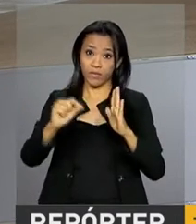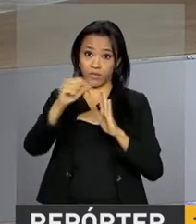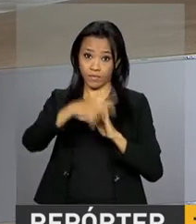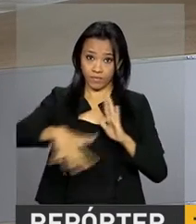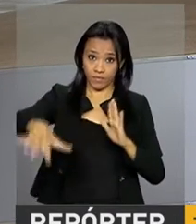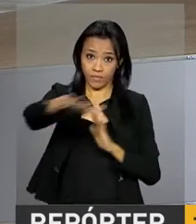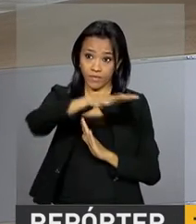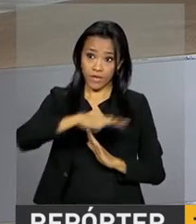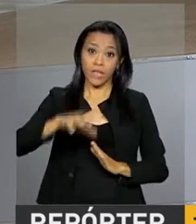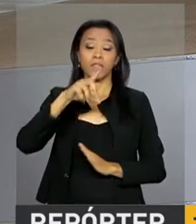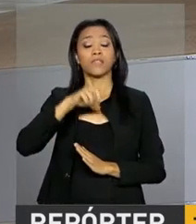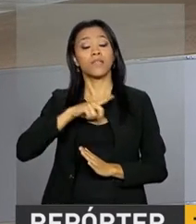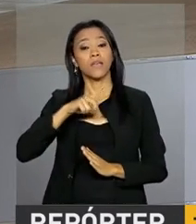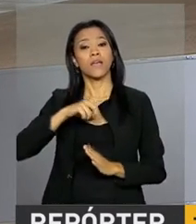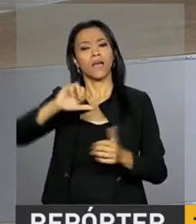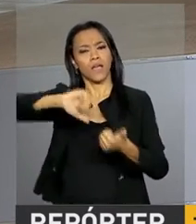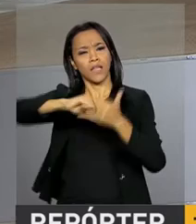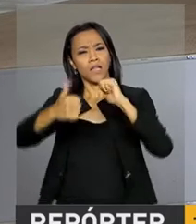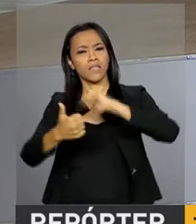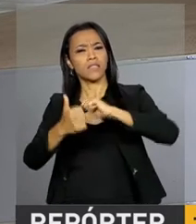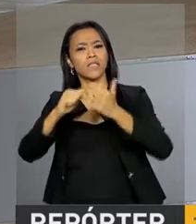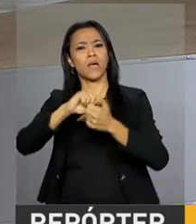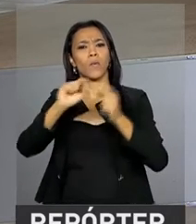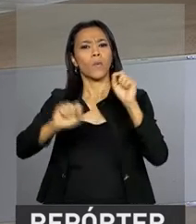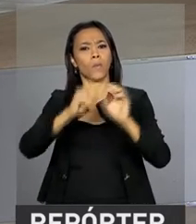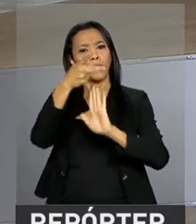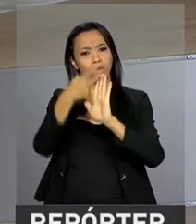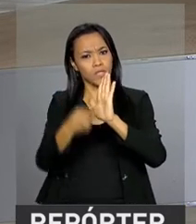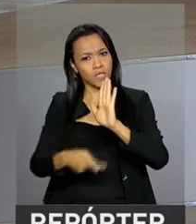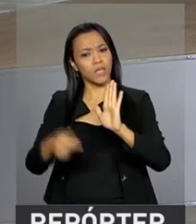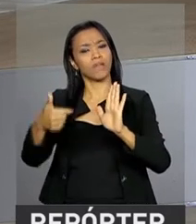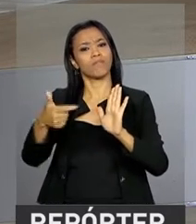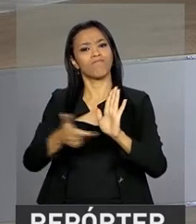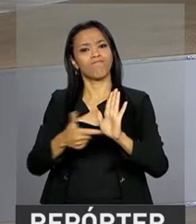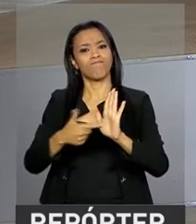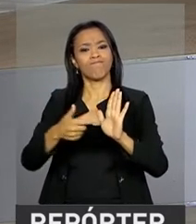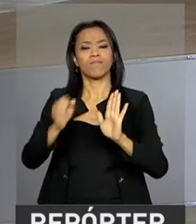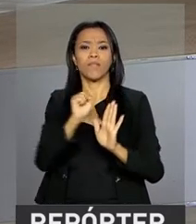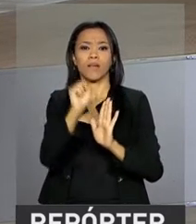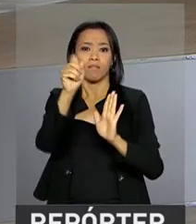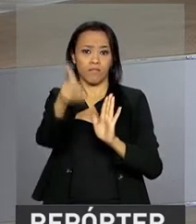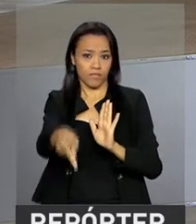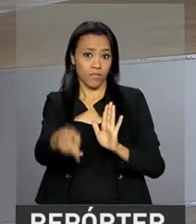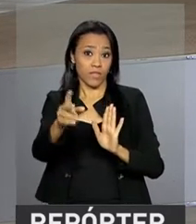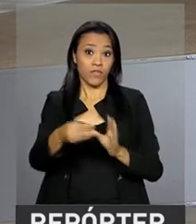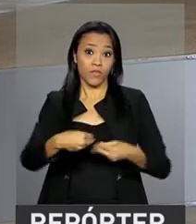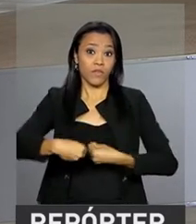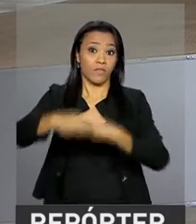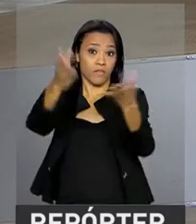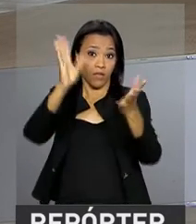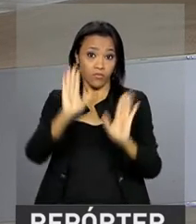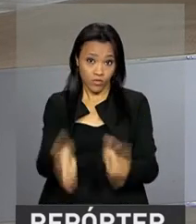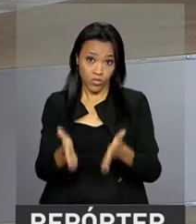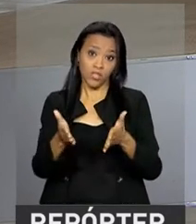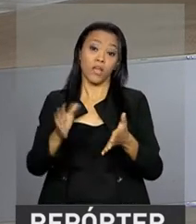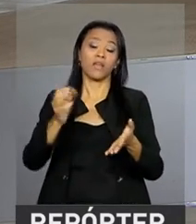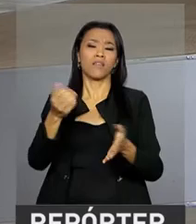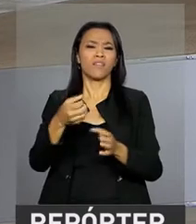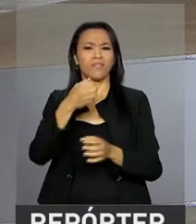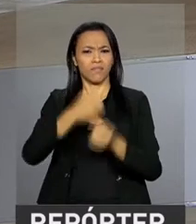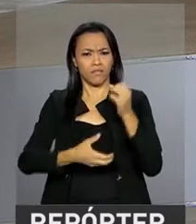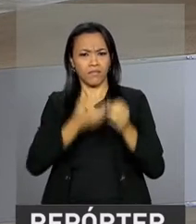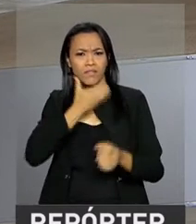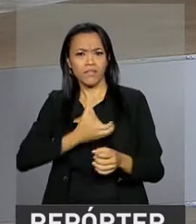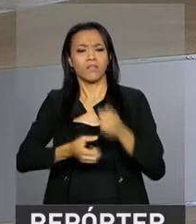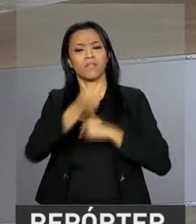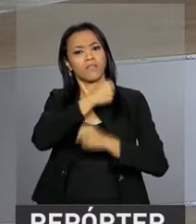especial analisa na câmara dos deputados o projeto de reforma da previdência enviado pelo governo em dezembro do ano passado o presidente michel